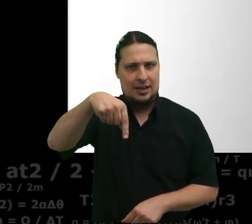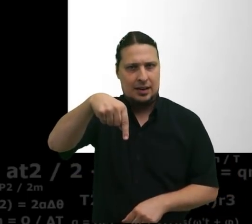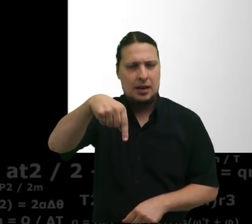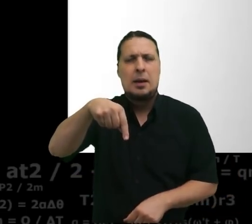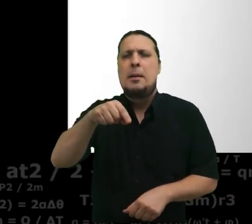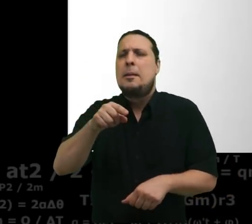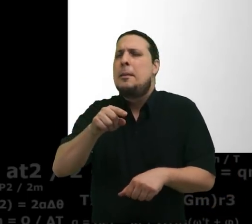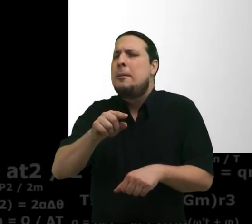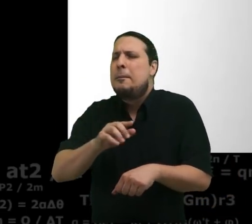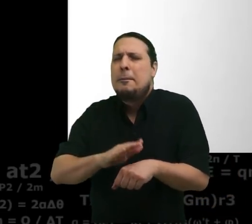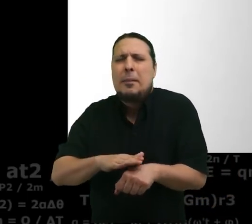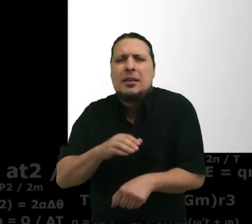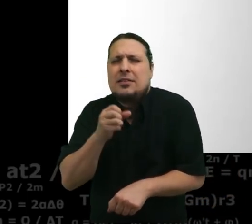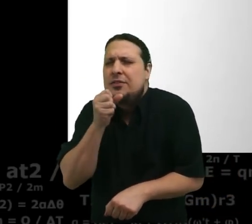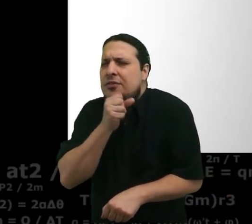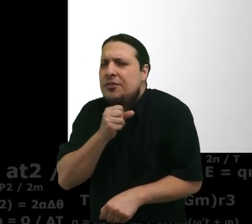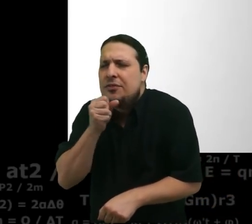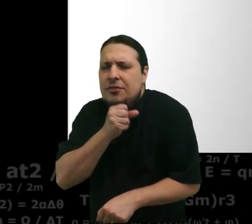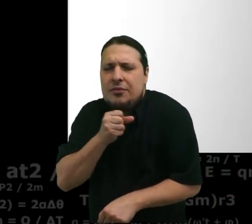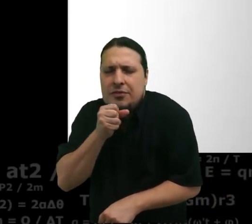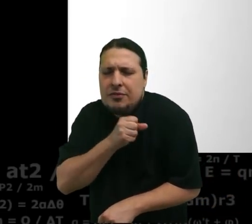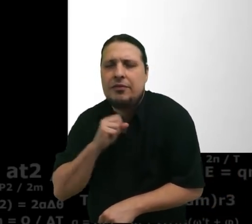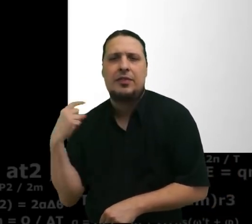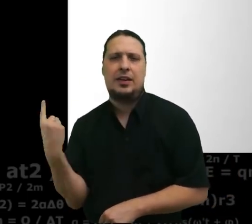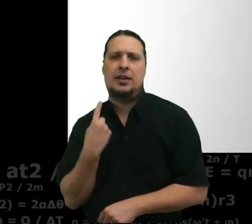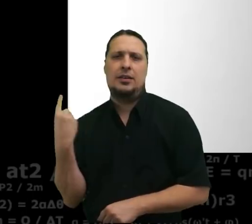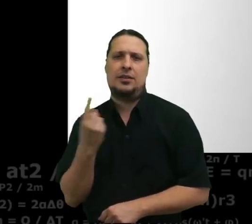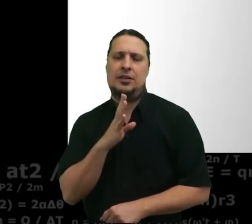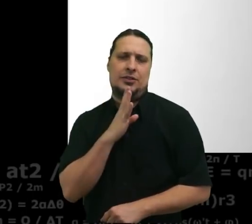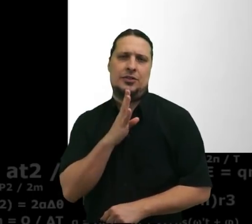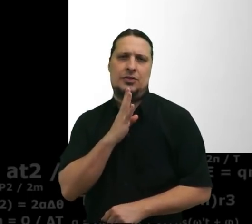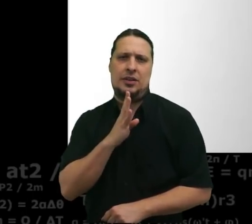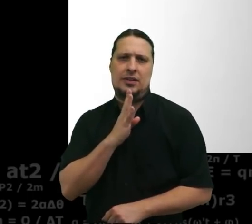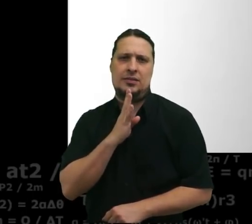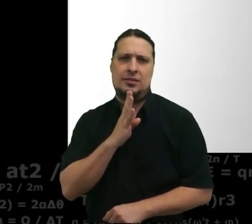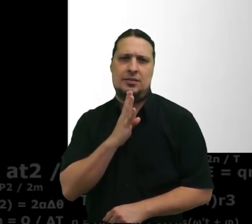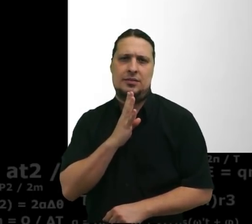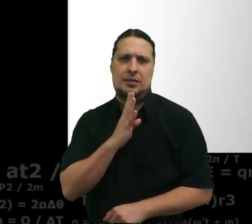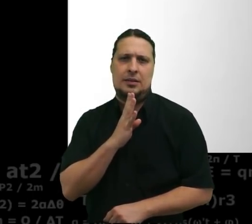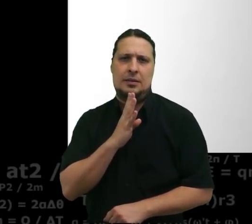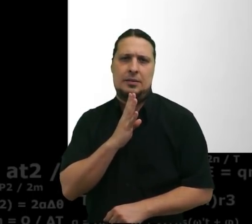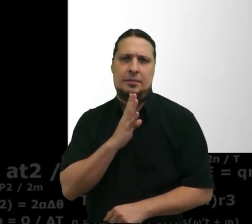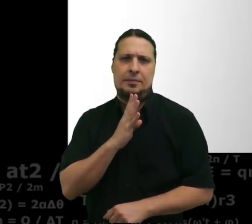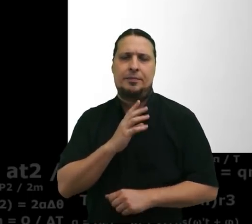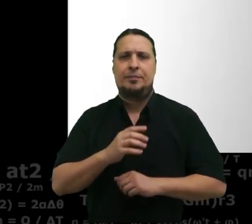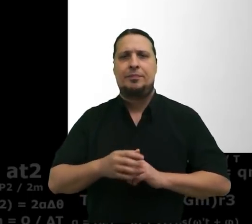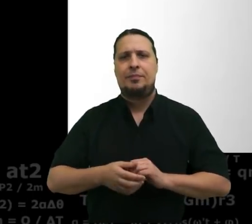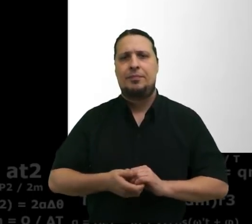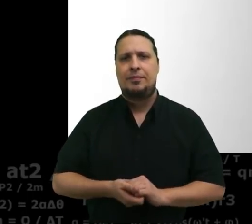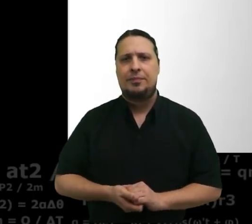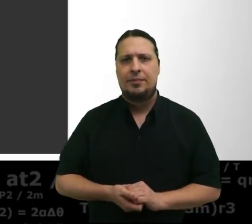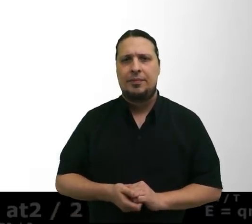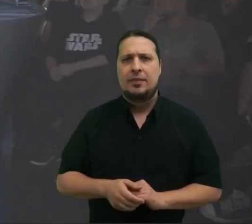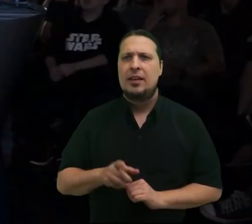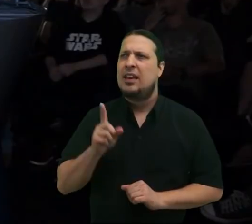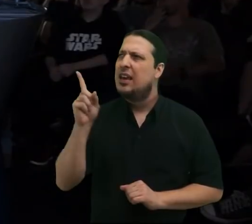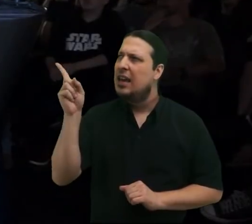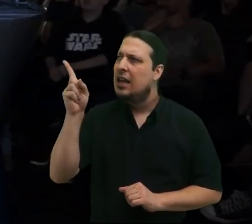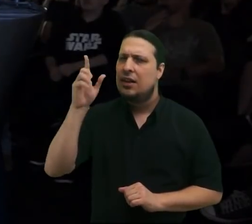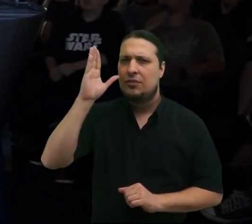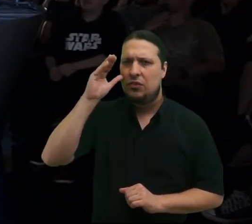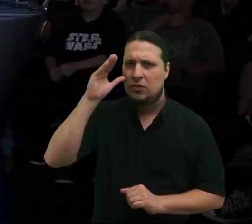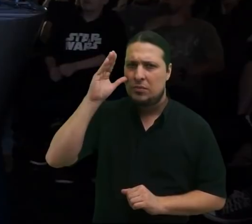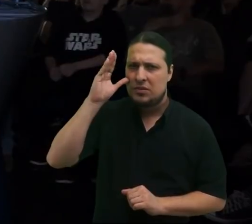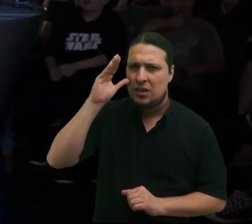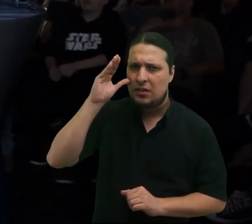690 milhões de anos após o Big Bang. Tá? Agora tem um pequeno problema, não se sabe como é que ele conseguiu crescer tão rápido. Tá?